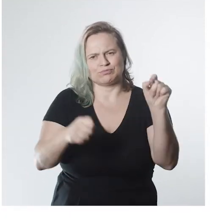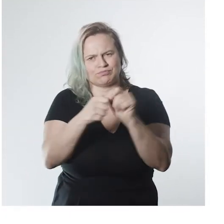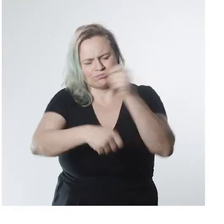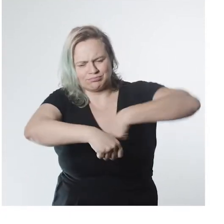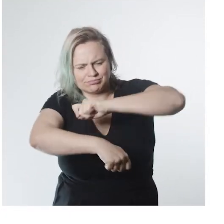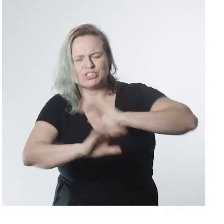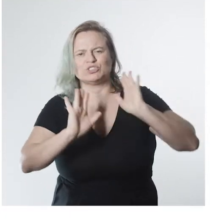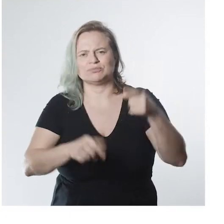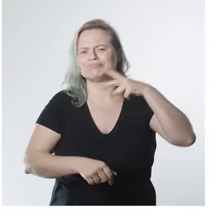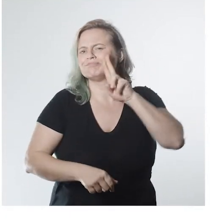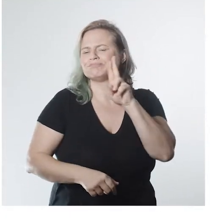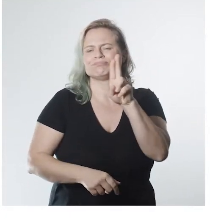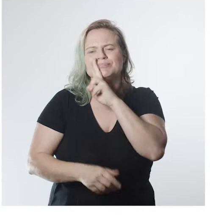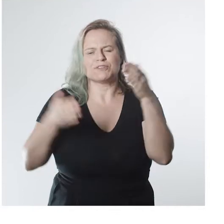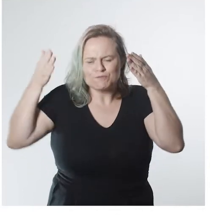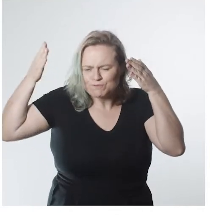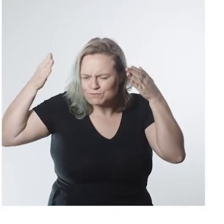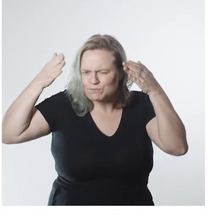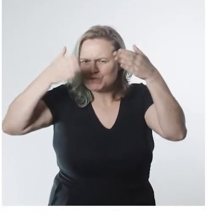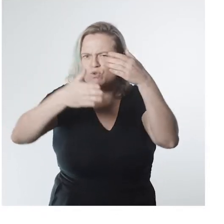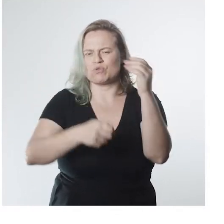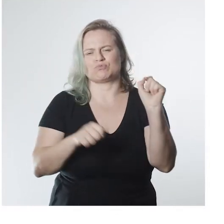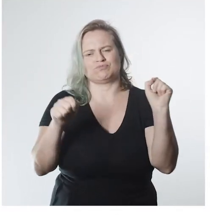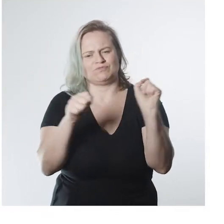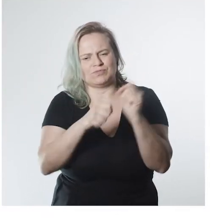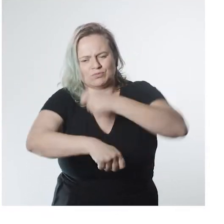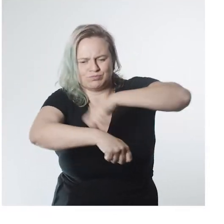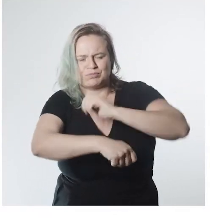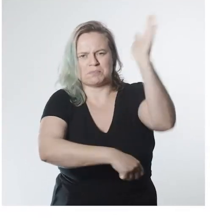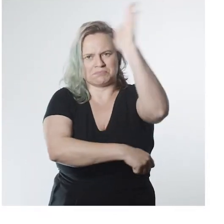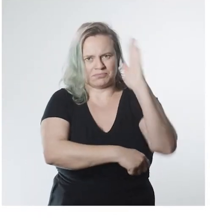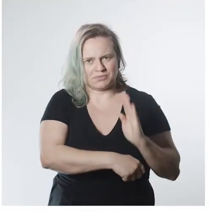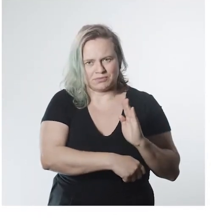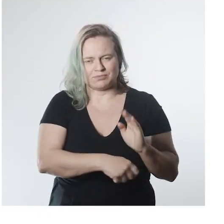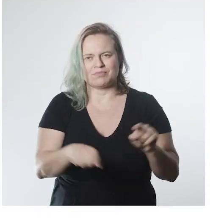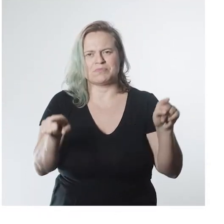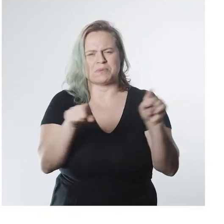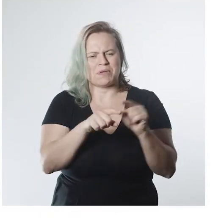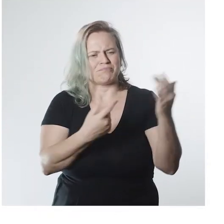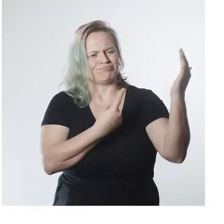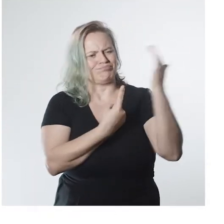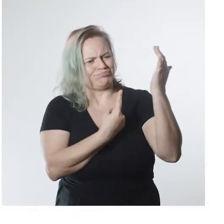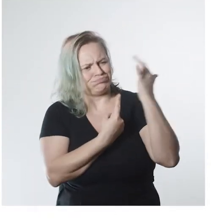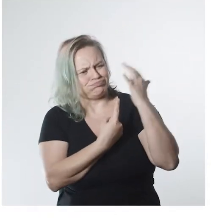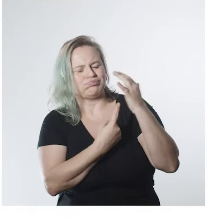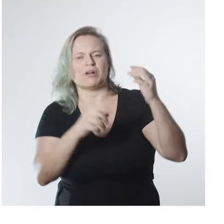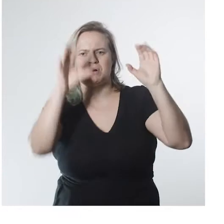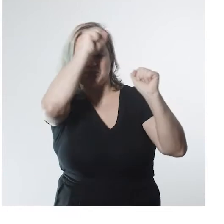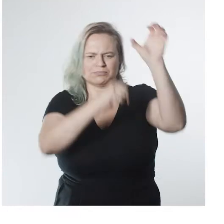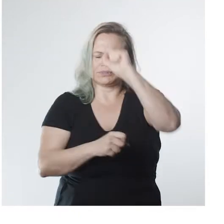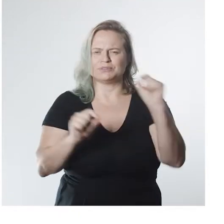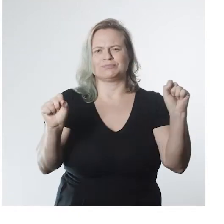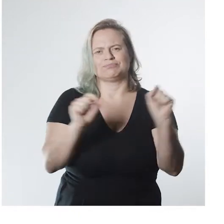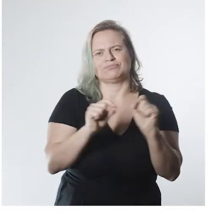restaurantes e alguns deles focados na cozinha brasileira, onde eu acabei tirando bastante influência e onde eu me sinto